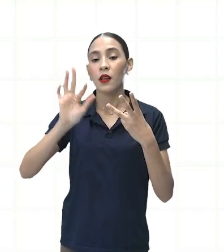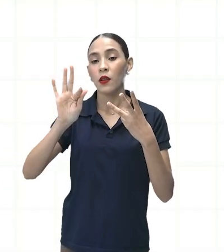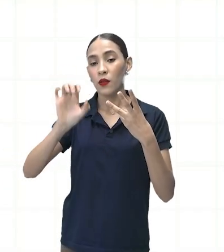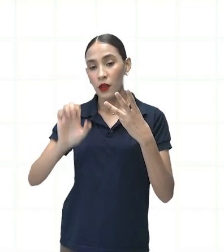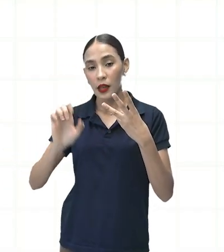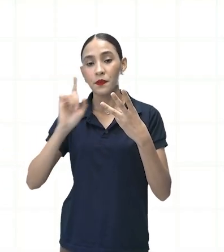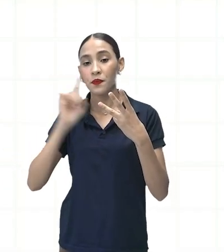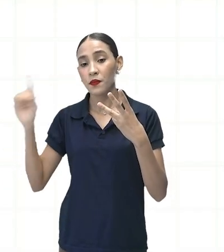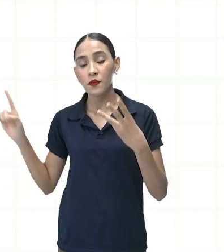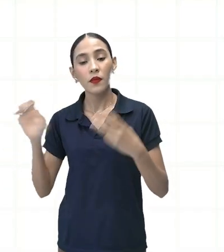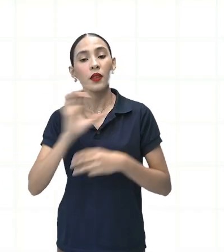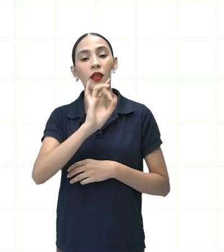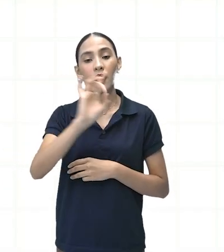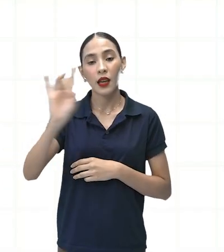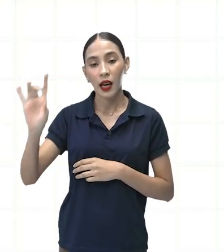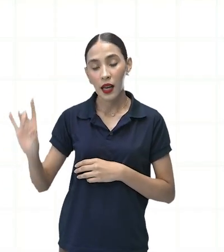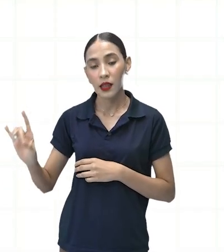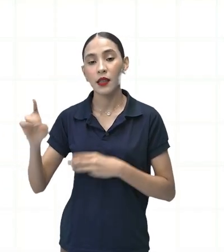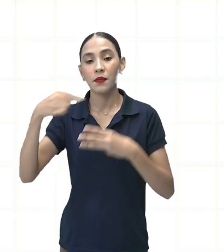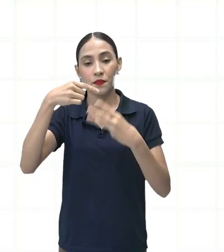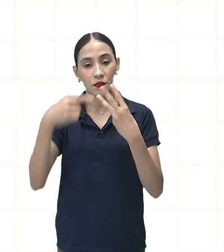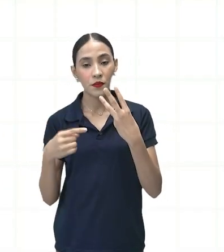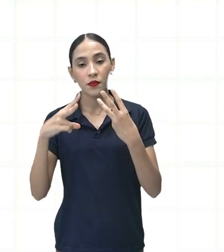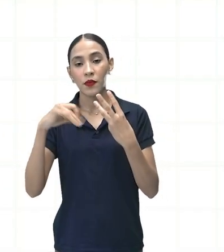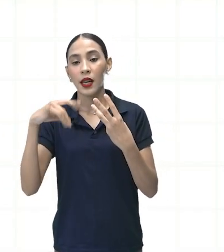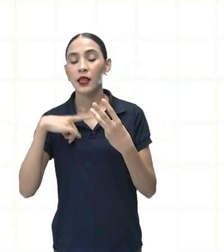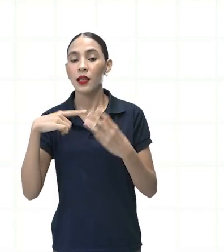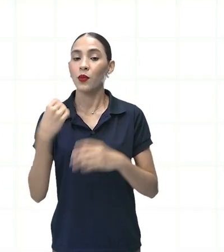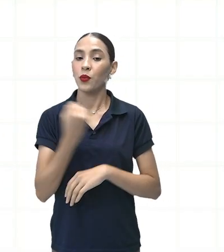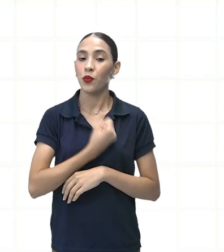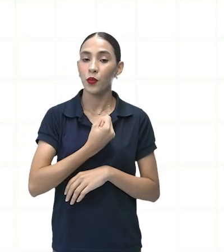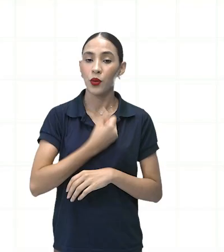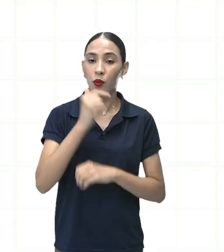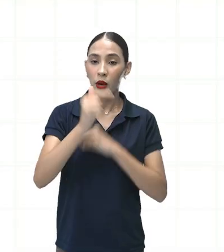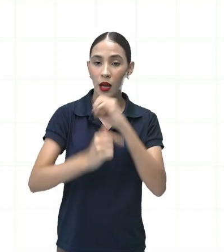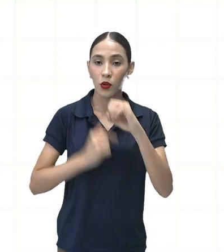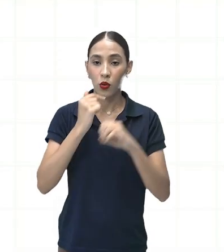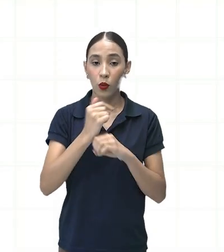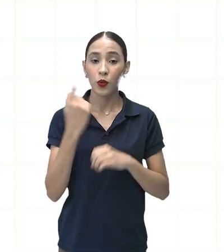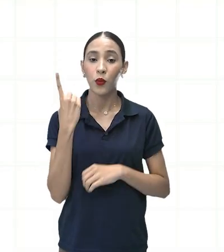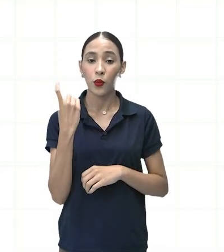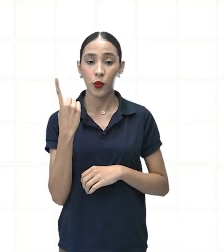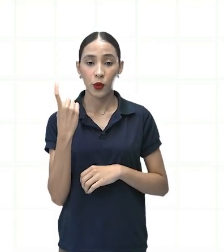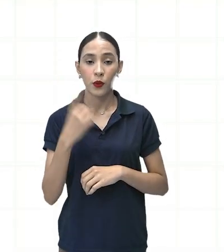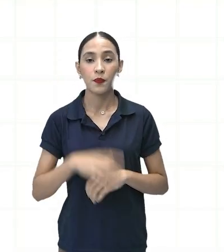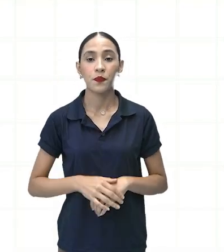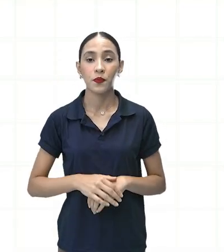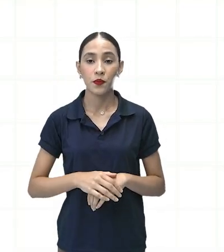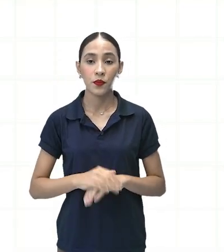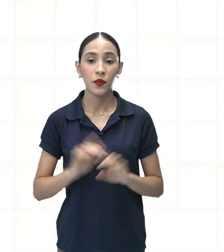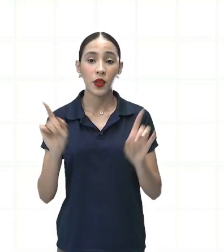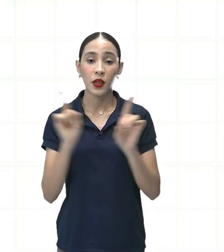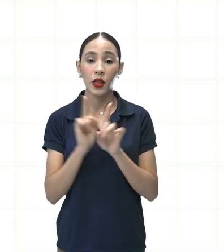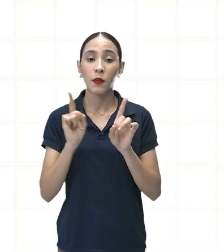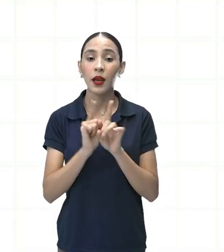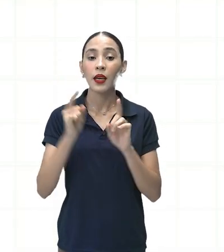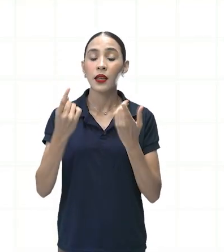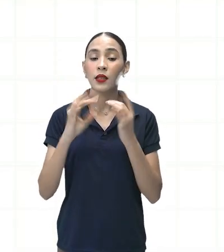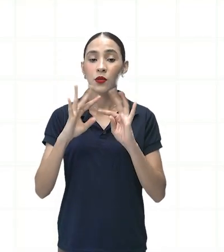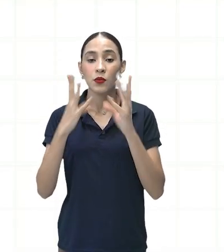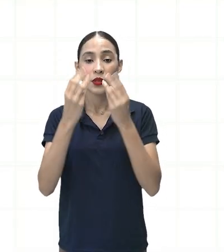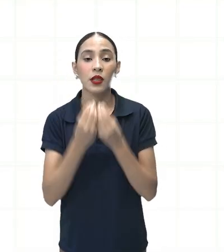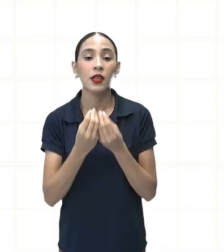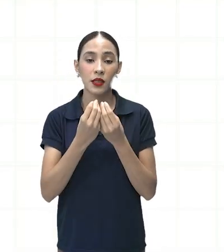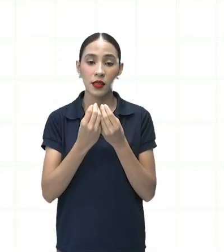como o ferro. Cada um desses elementos vai possuir um número atômico único. E os elementos, bem como